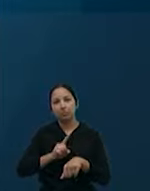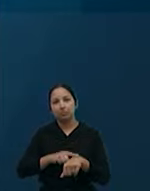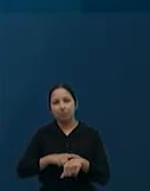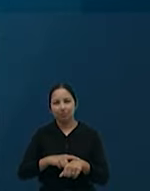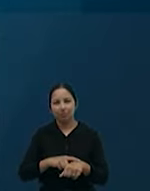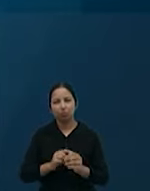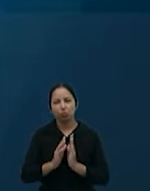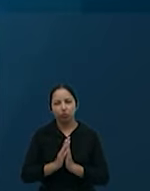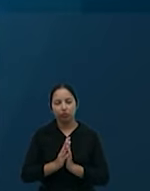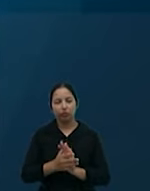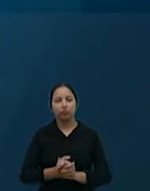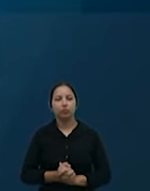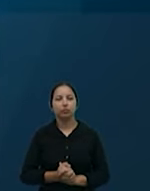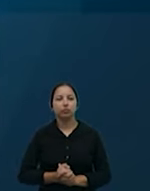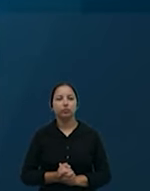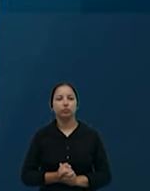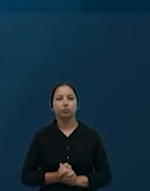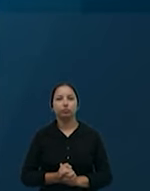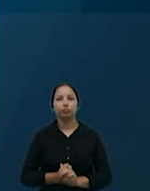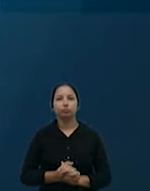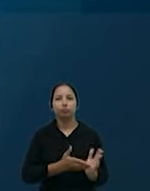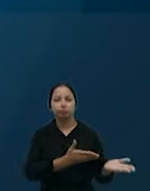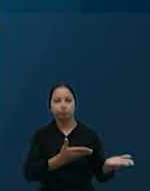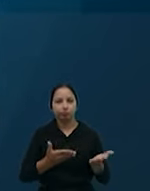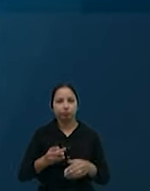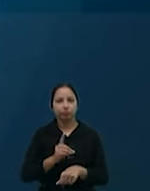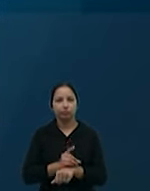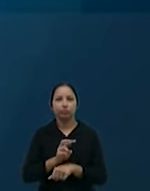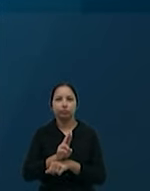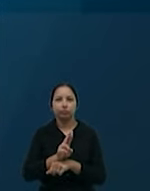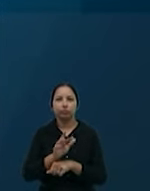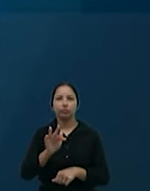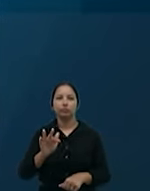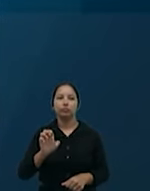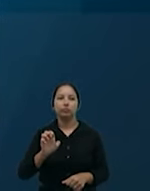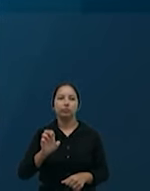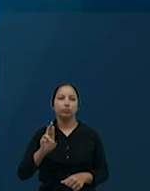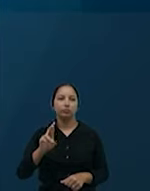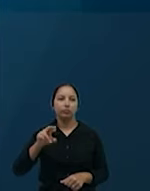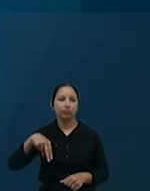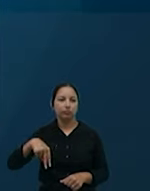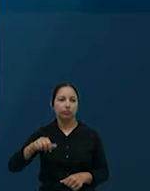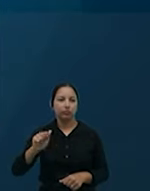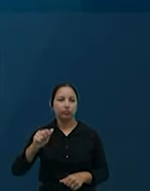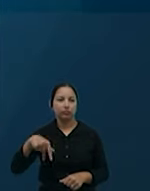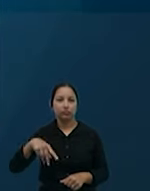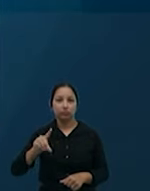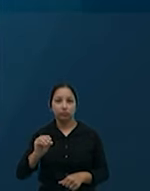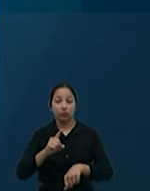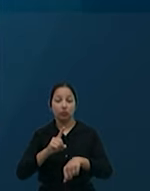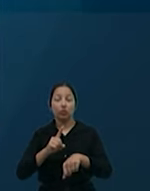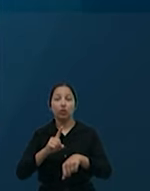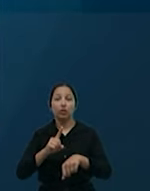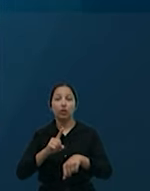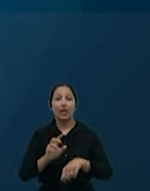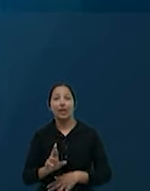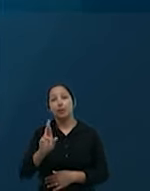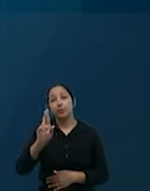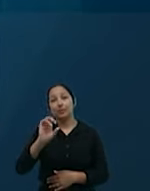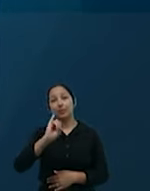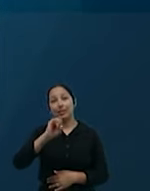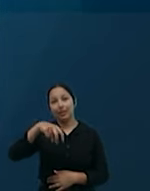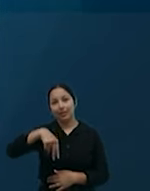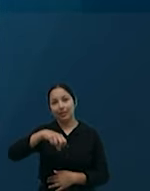a palavra ao doutor Fernando, pelo INSS, prazo máximo, doutor Fernando, de 15 minutos, por favor.